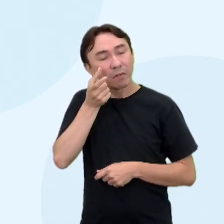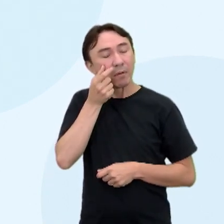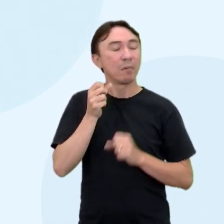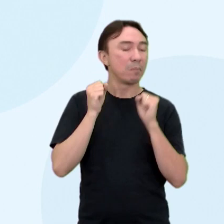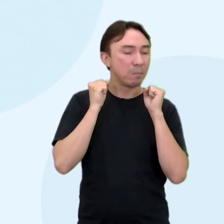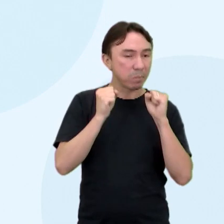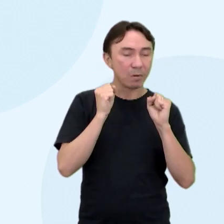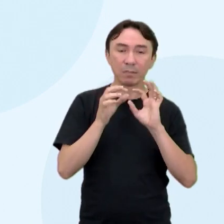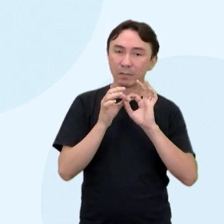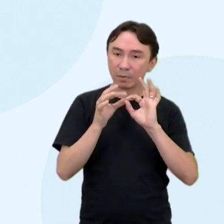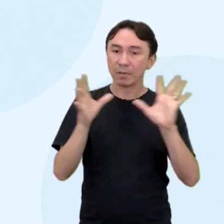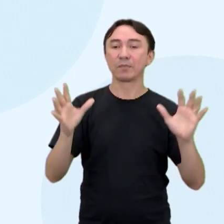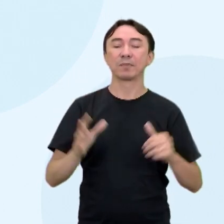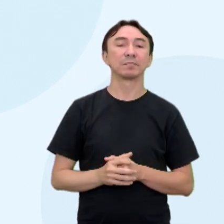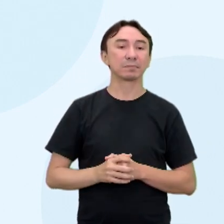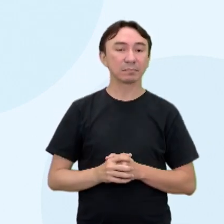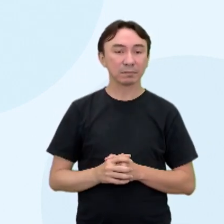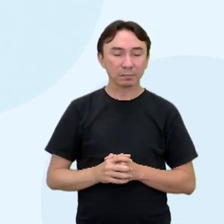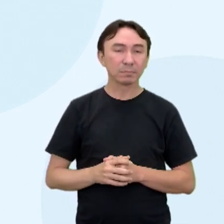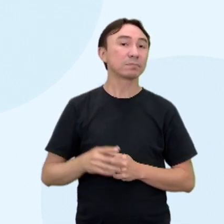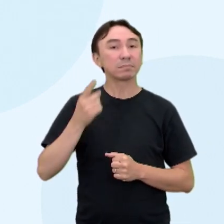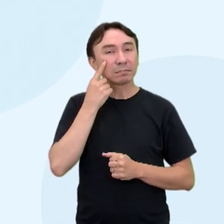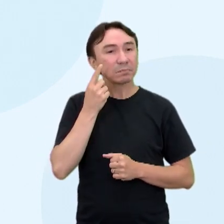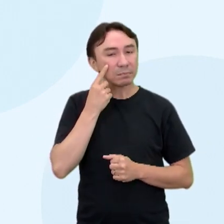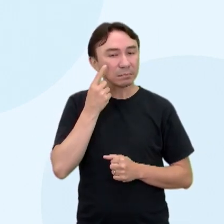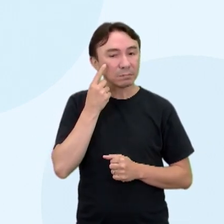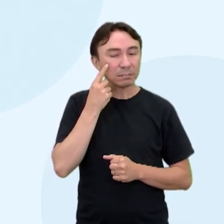tá? Muito bem, vamos então ouvir esse áudio.